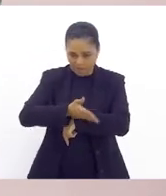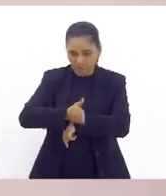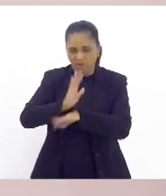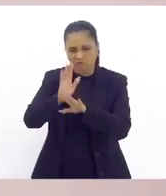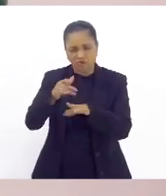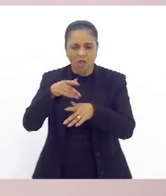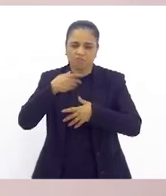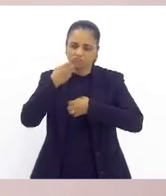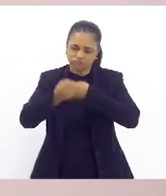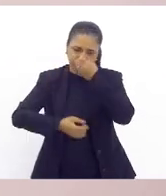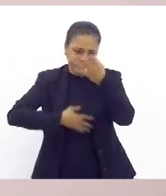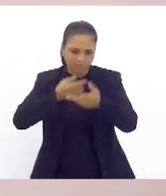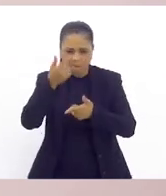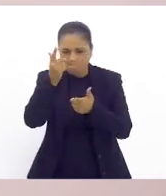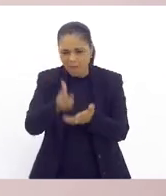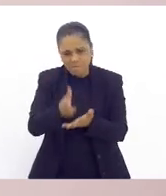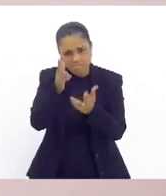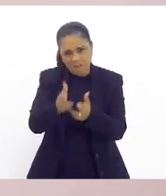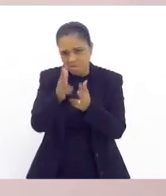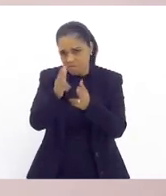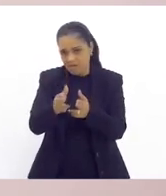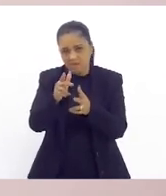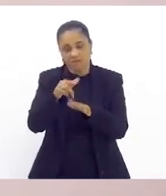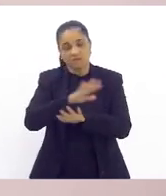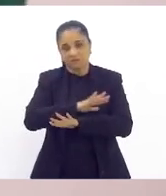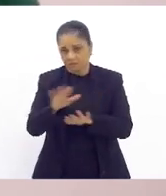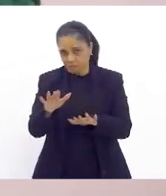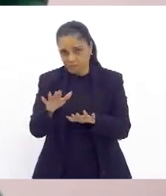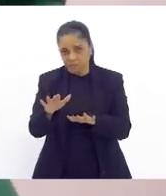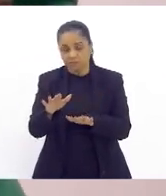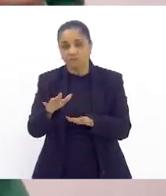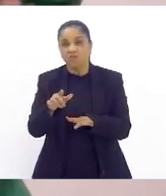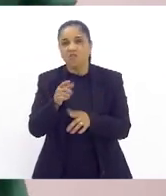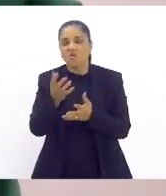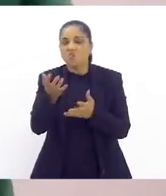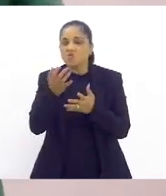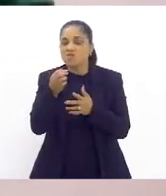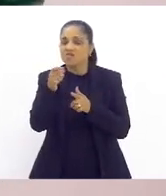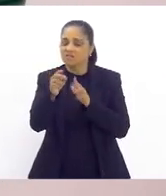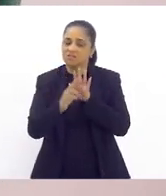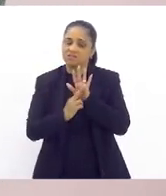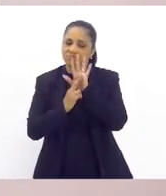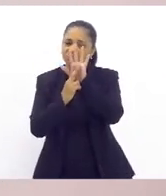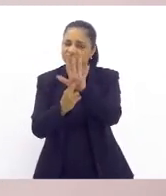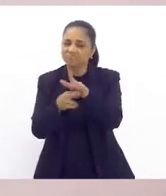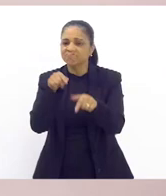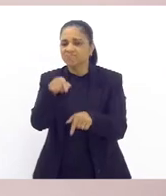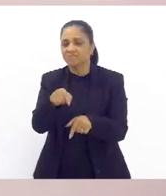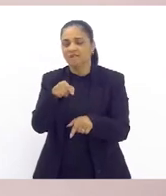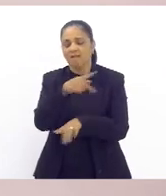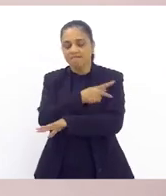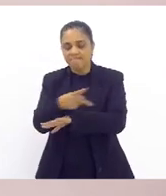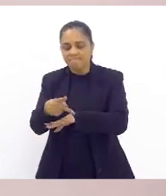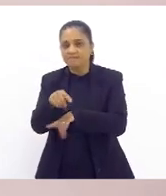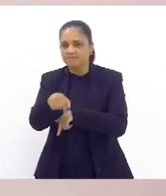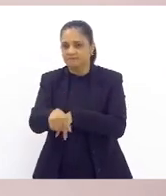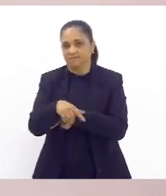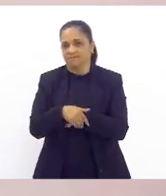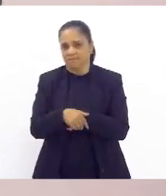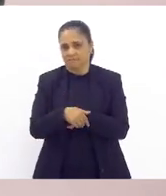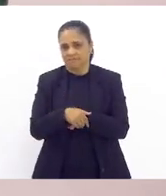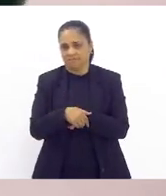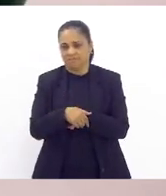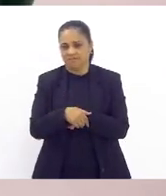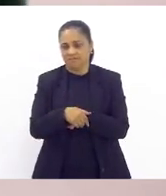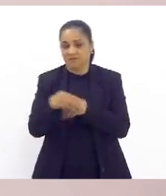já falou porque eu não tô aqui para chovendo molhado eu gostaria que vocês fizessem presentes no município de Quissamã porque nós